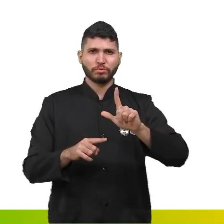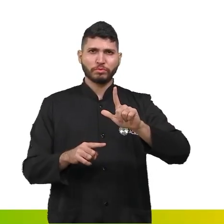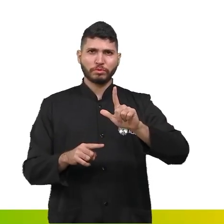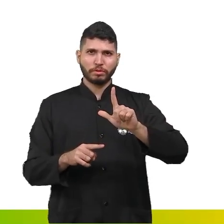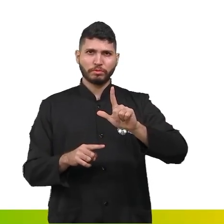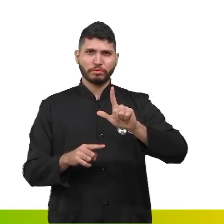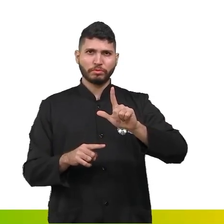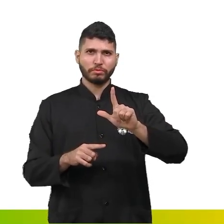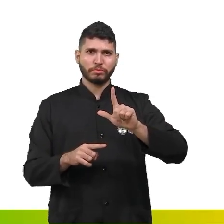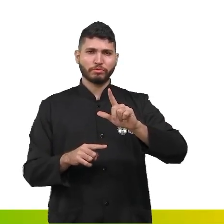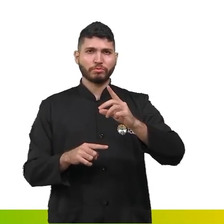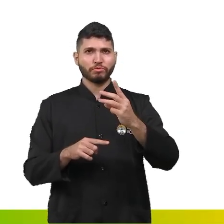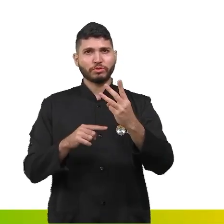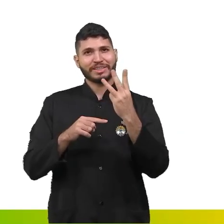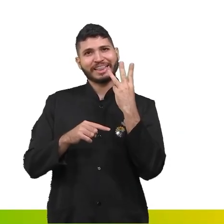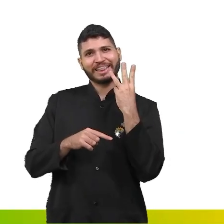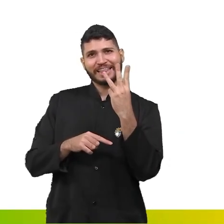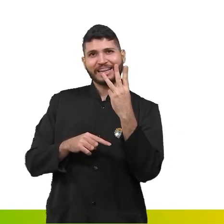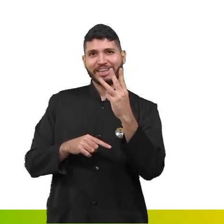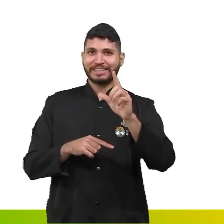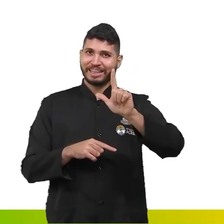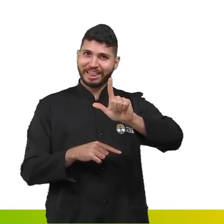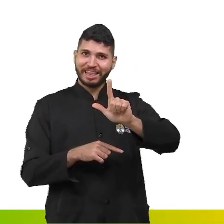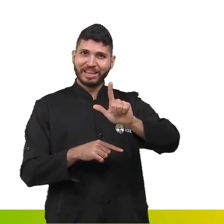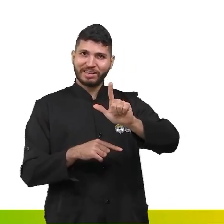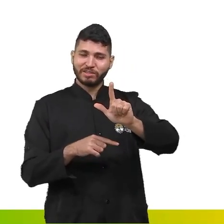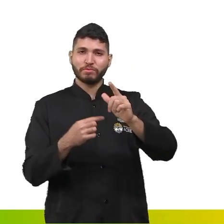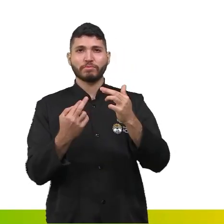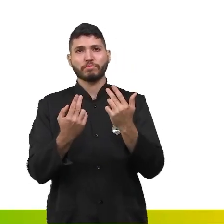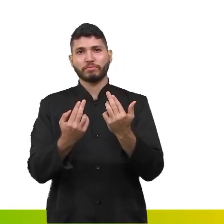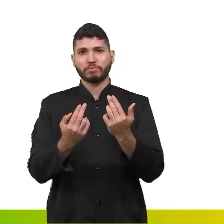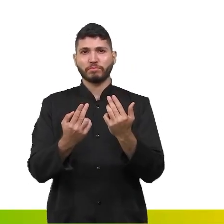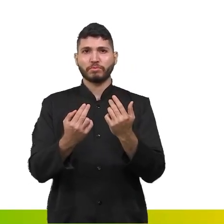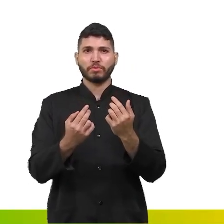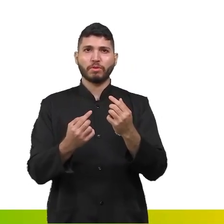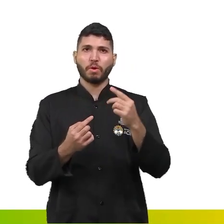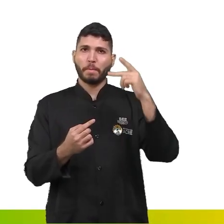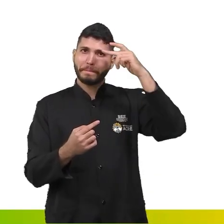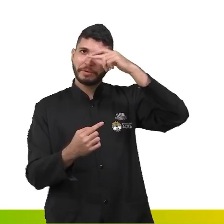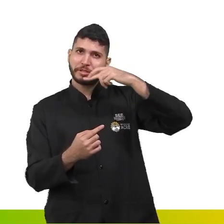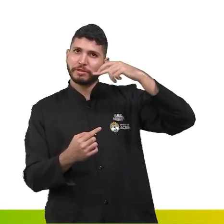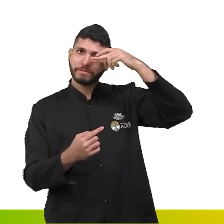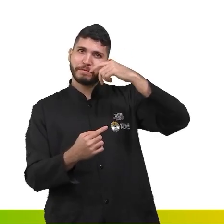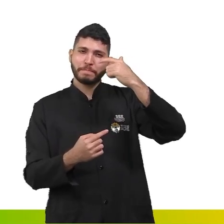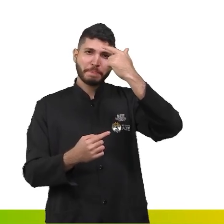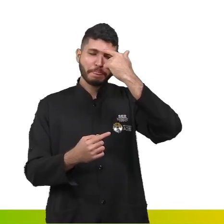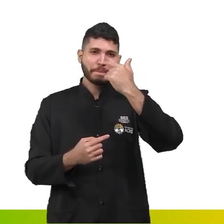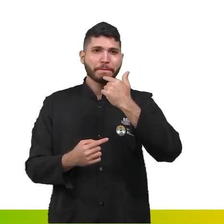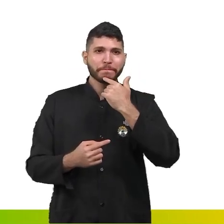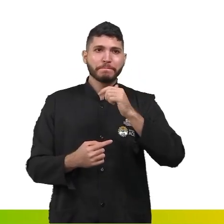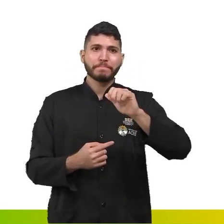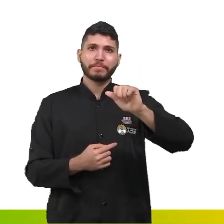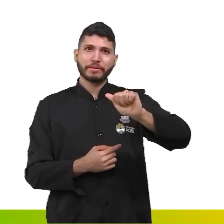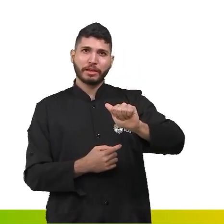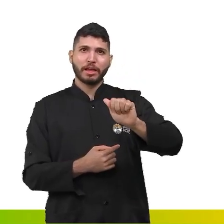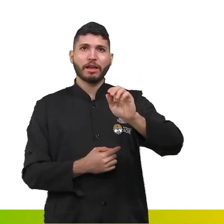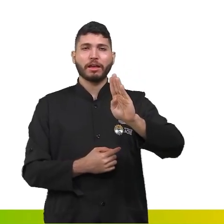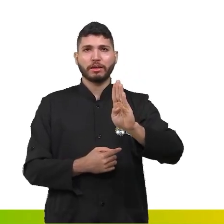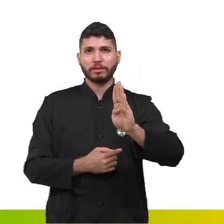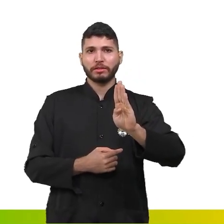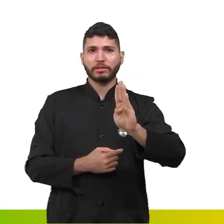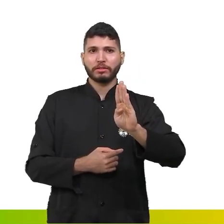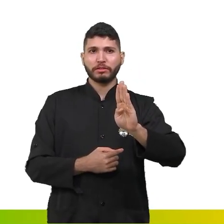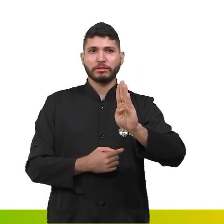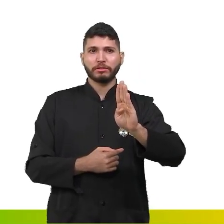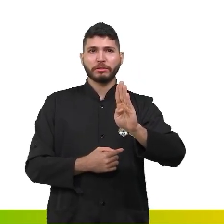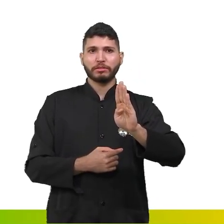congruentes, nós temos aqui, ao analisar os dados, temos que AB é igual a